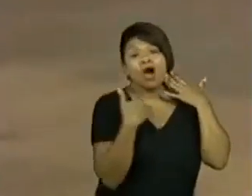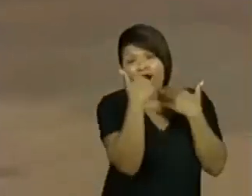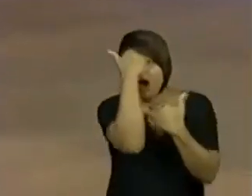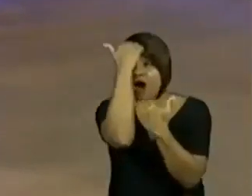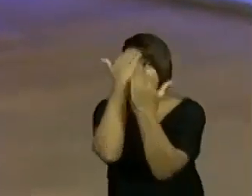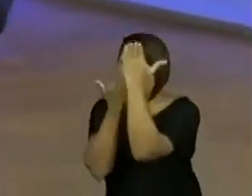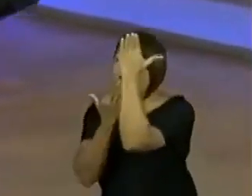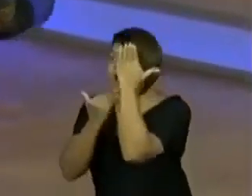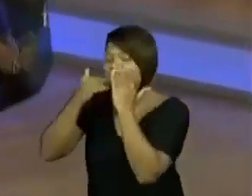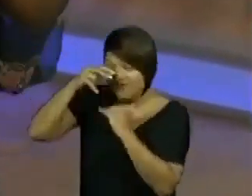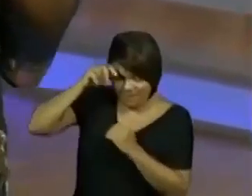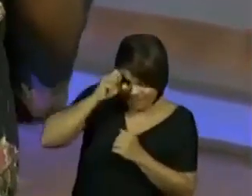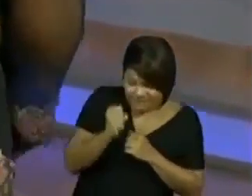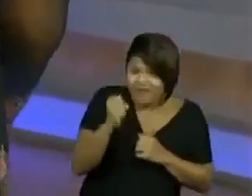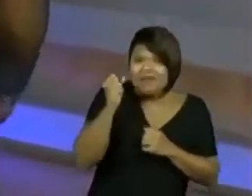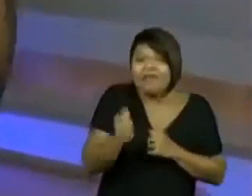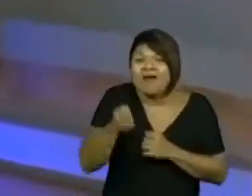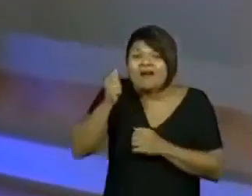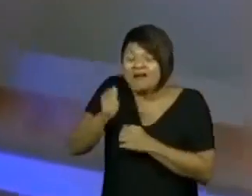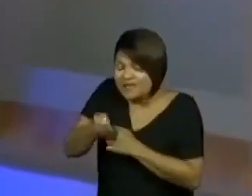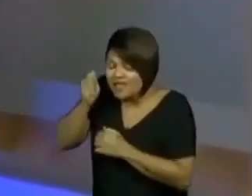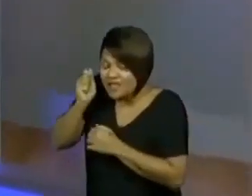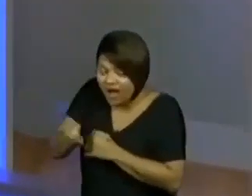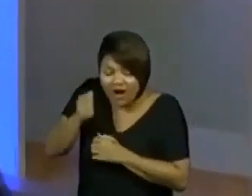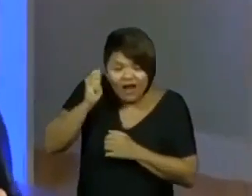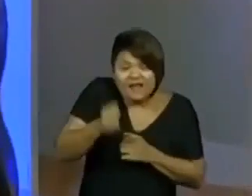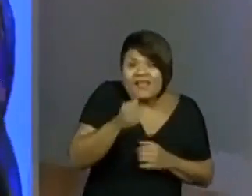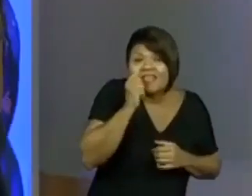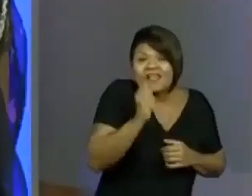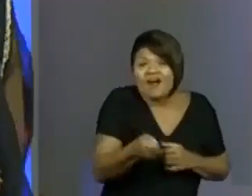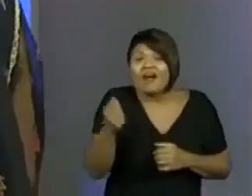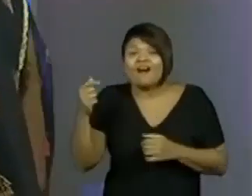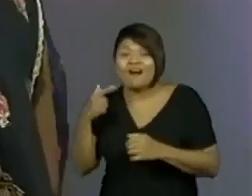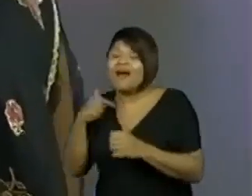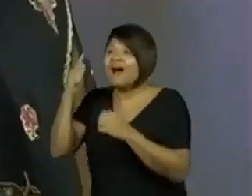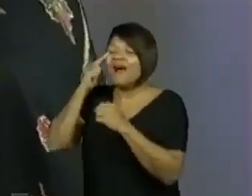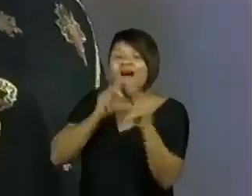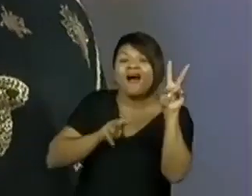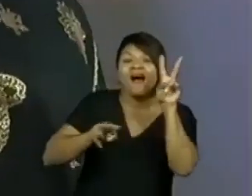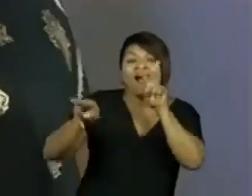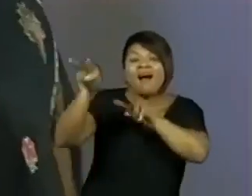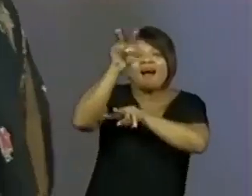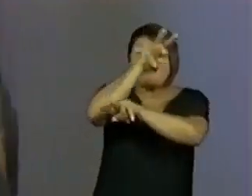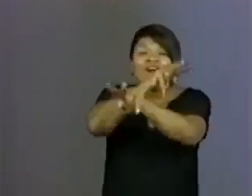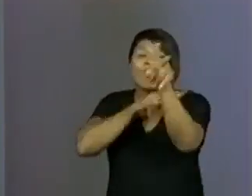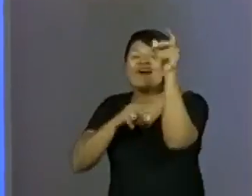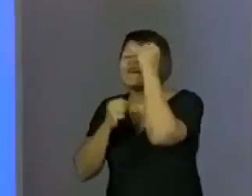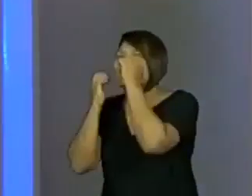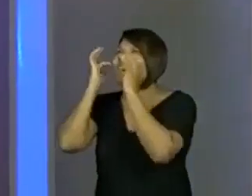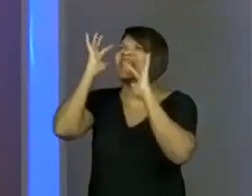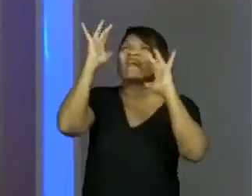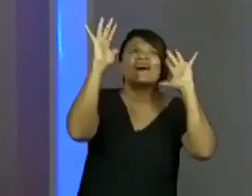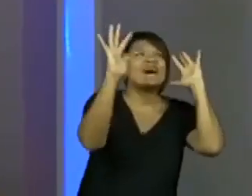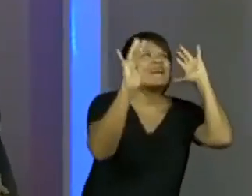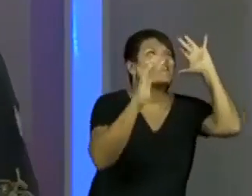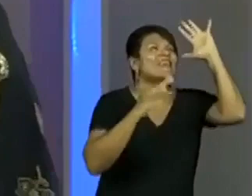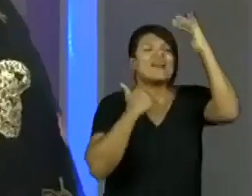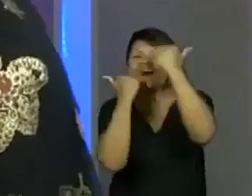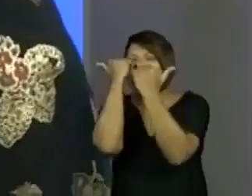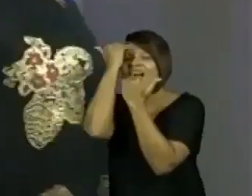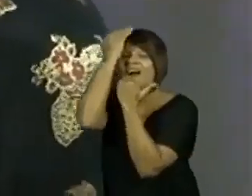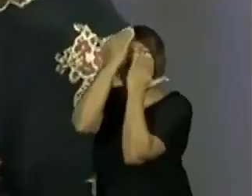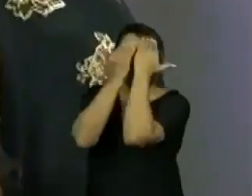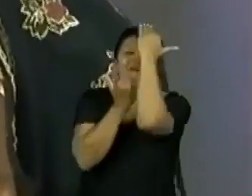Oi, oi, oi, oi, oá. Oi,